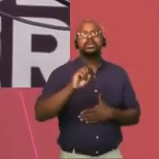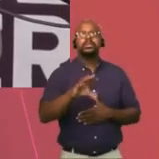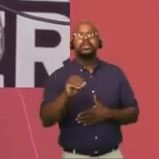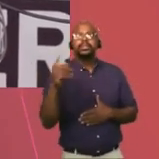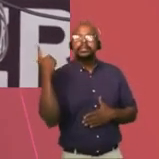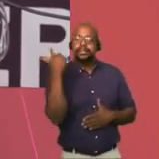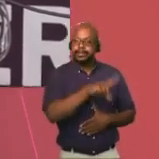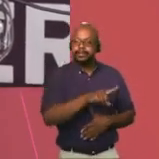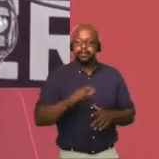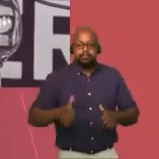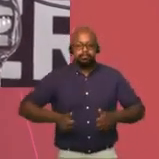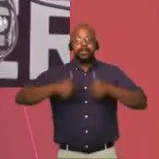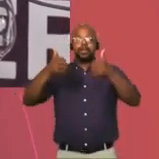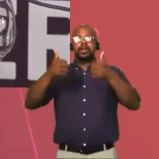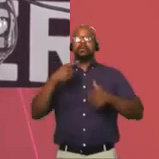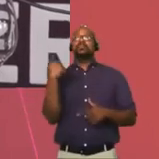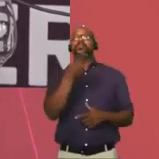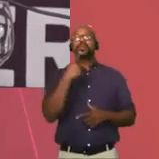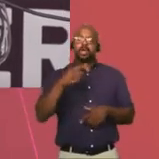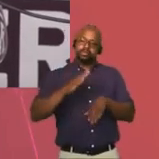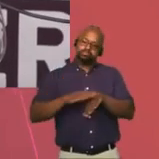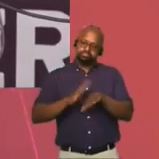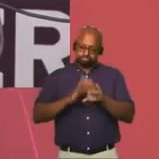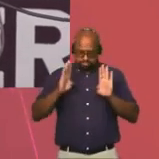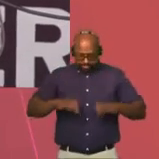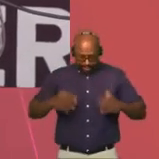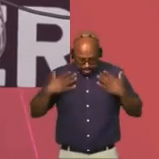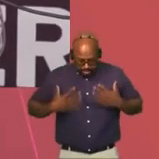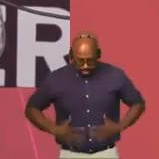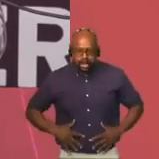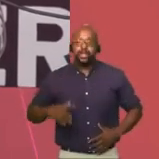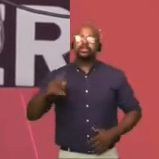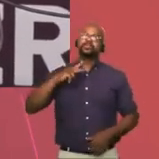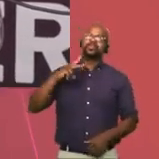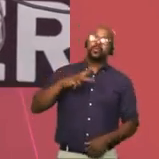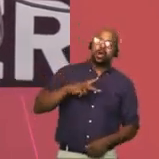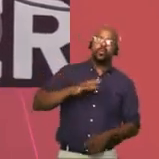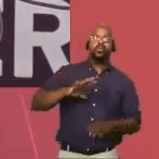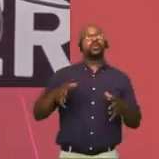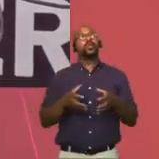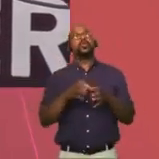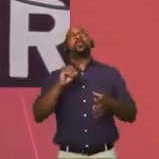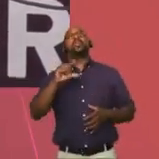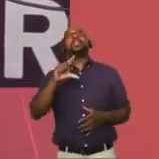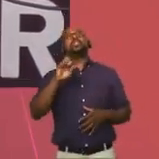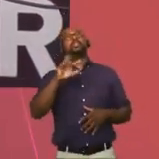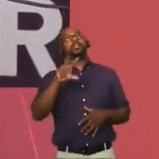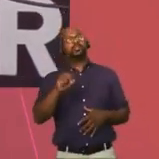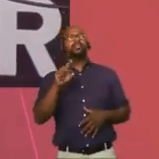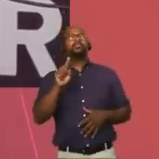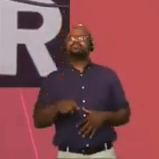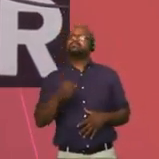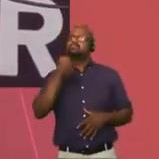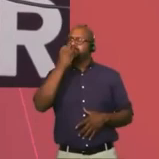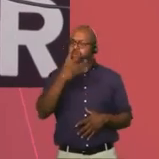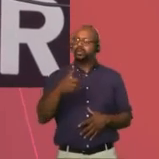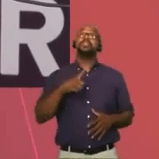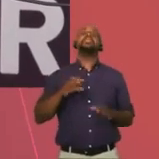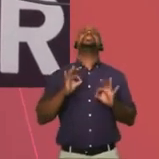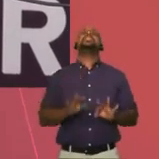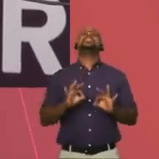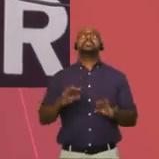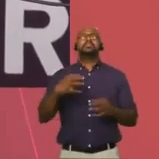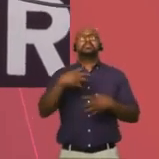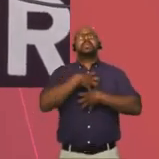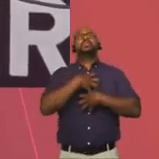consegue melhorar para o nosso próprio bem-estar individual e coletivo foi realmente muito bom eu tenho certeza